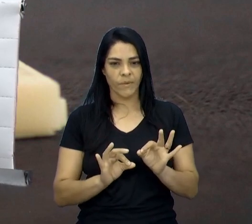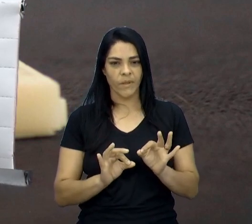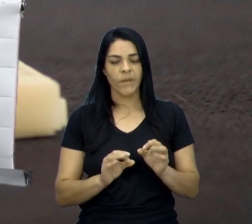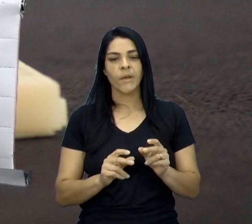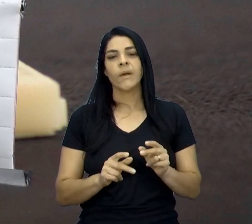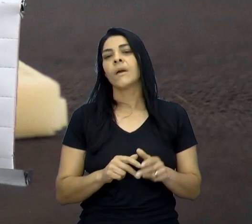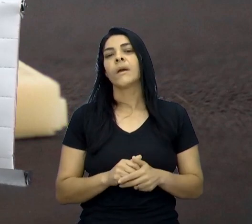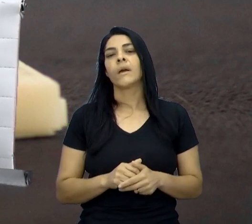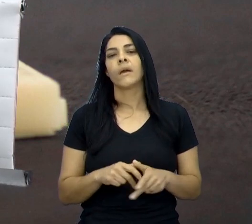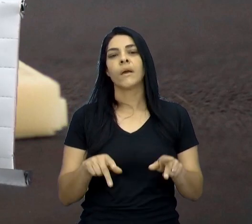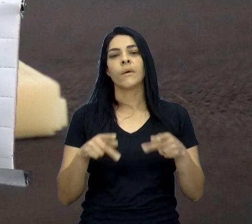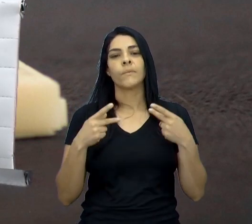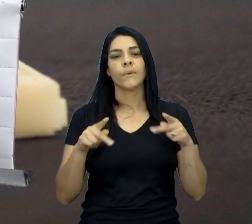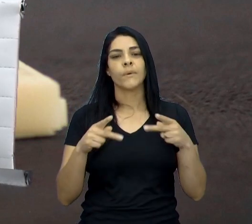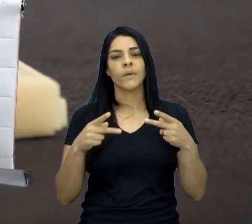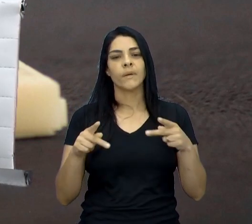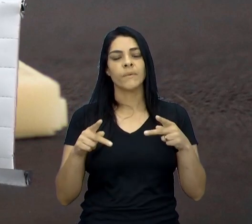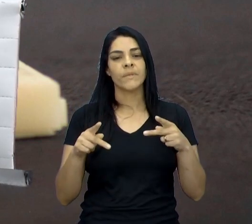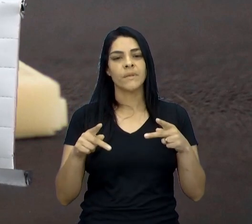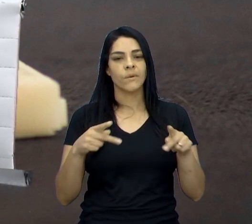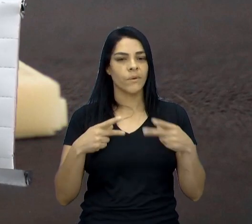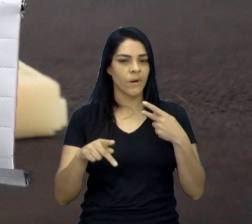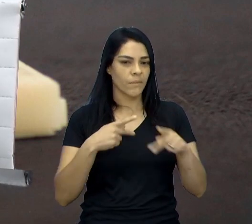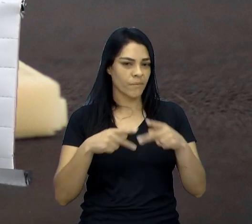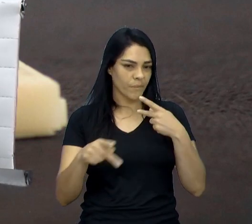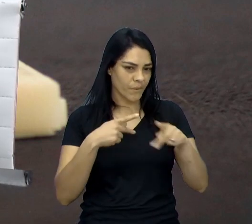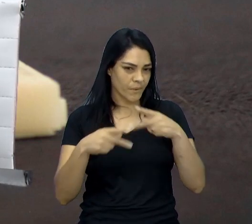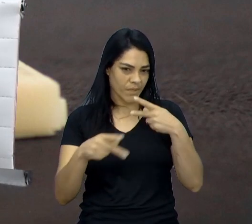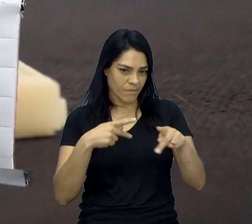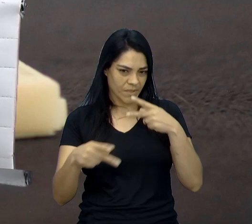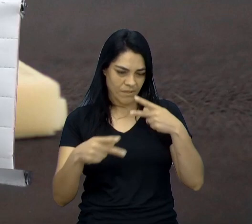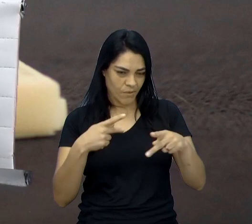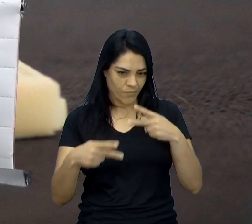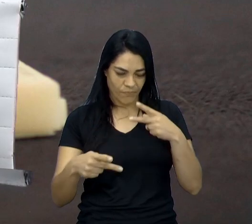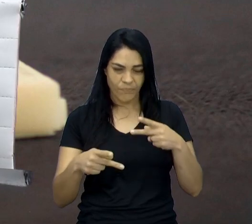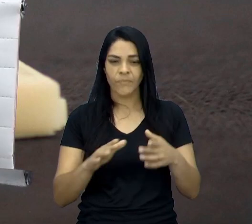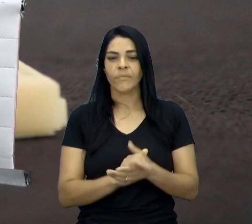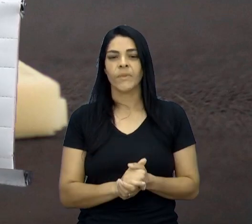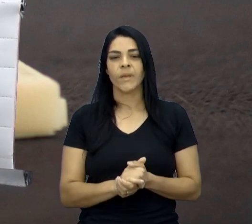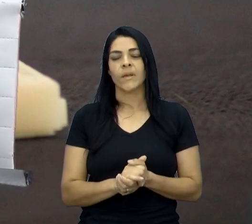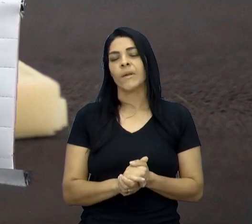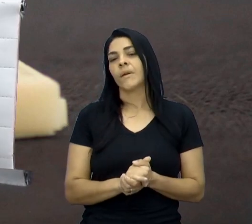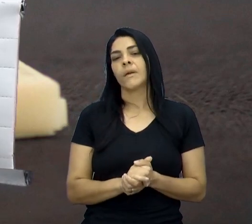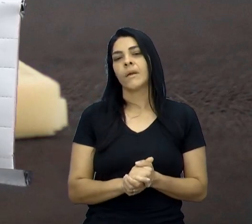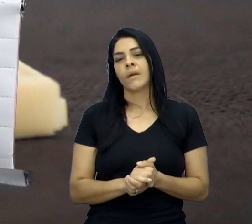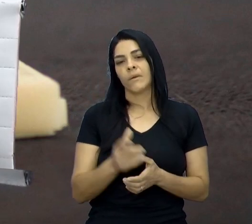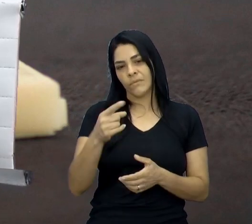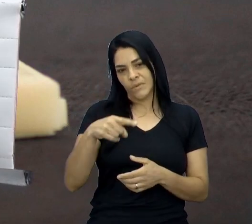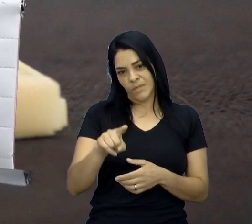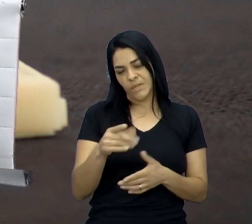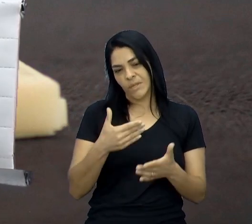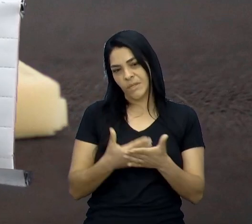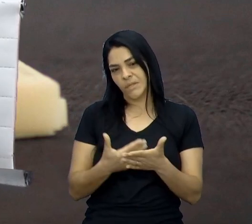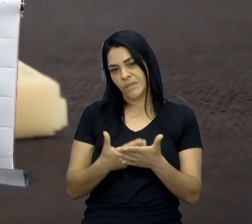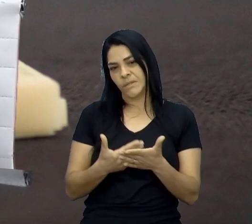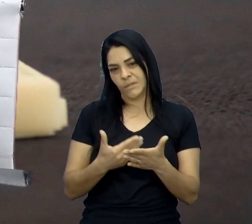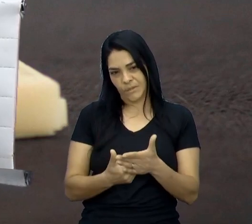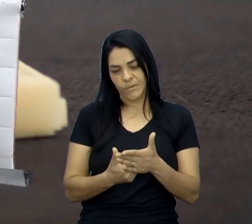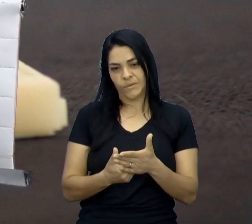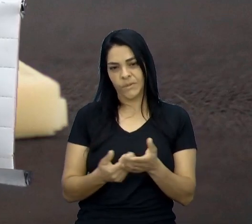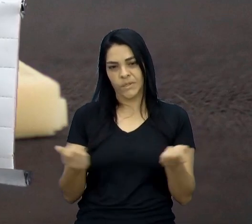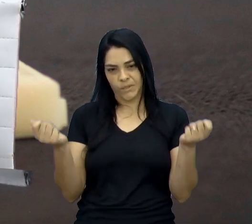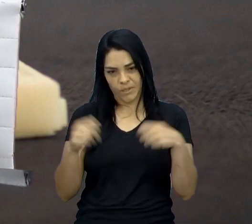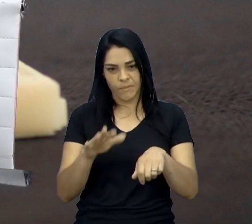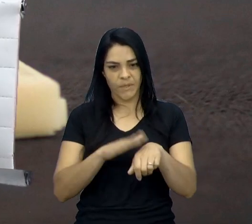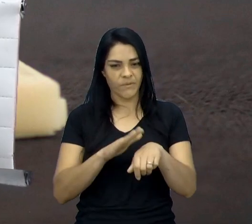é um pouco, vou dizer, é bem elaborada, então você estudante pode fazer isso melhor do que eu fiz aqui. Na verdade, você pode estudar